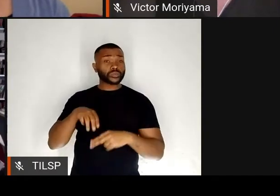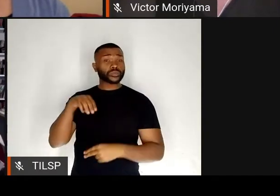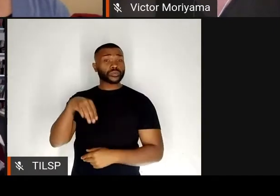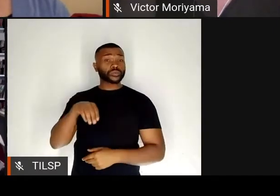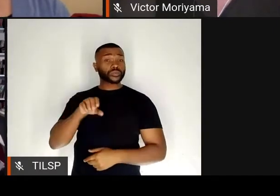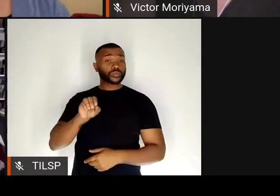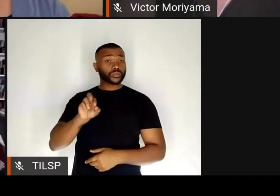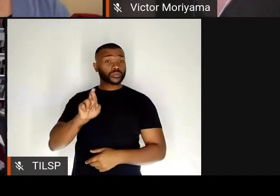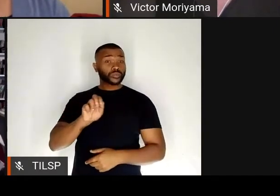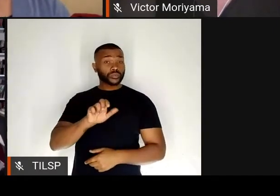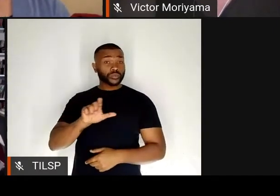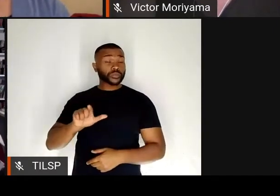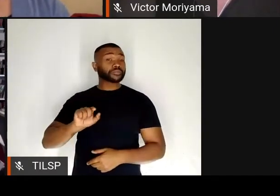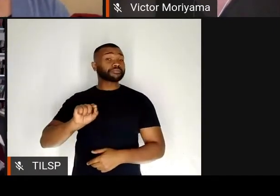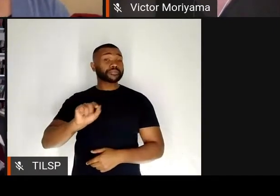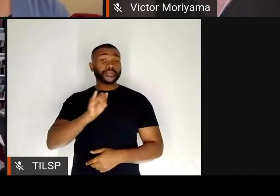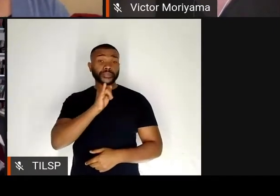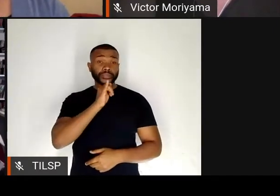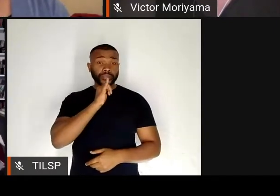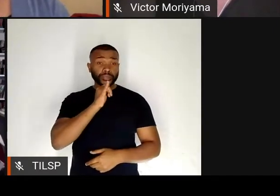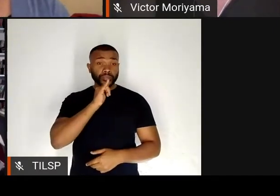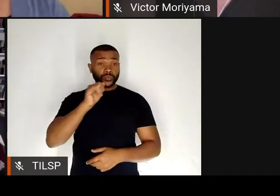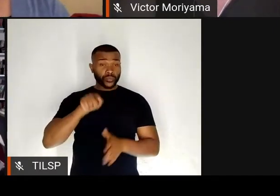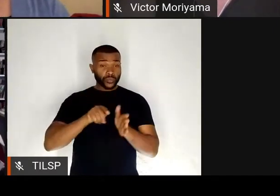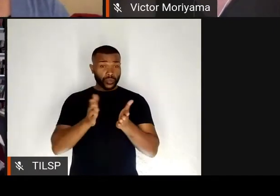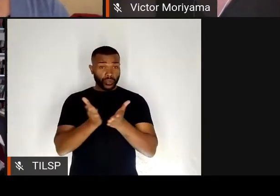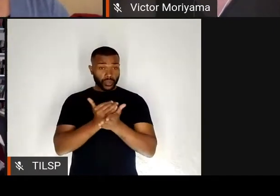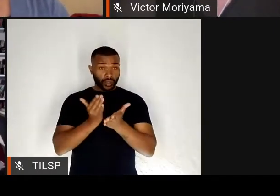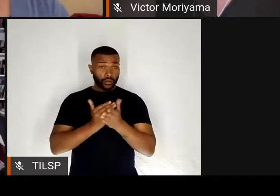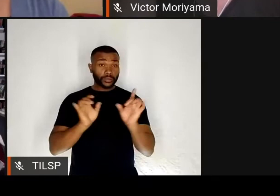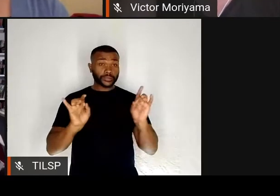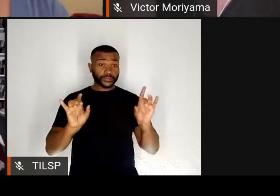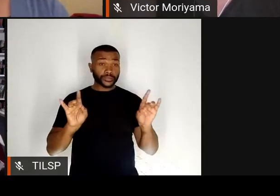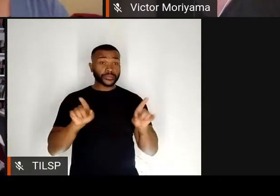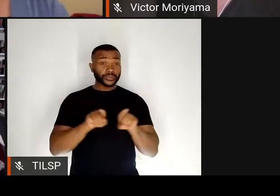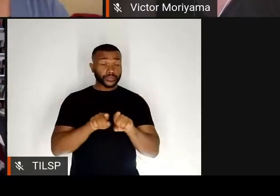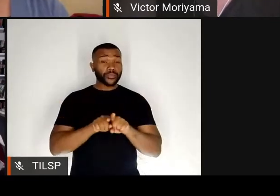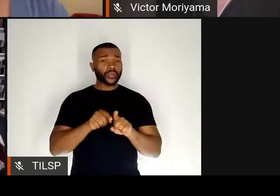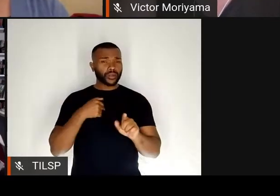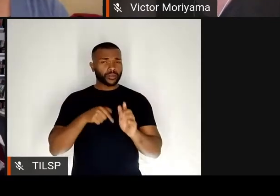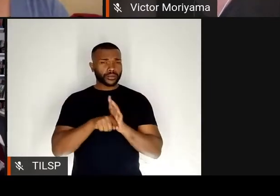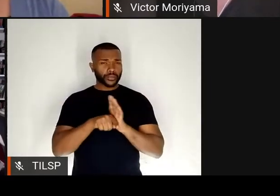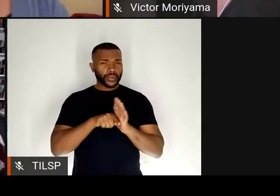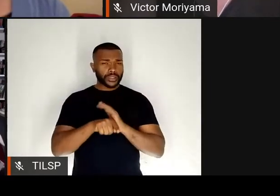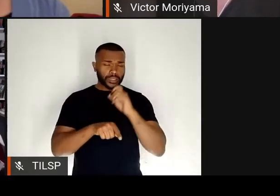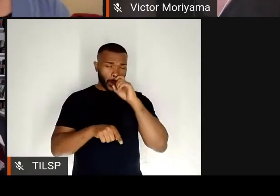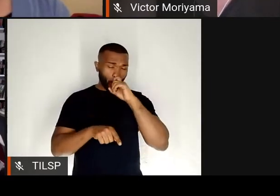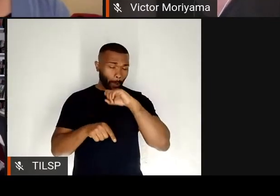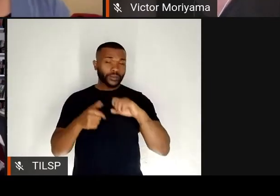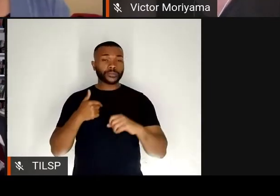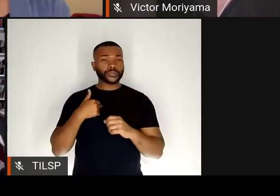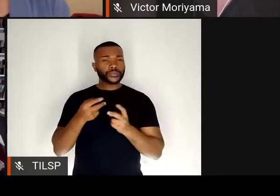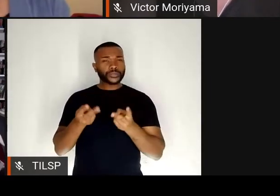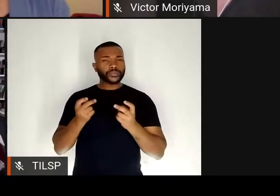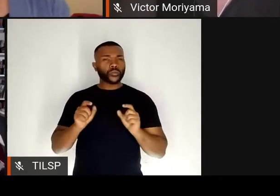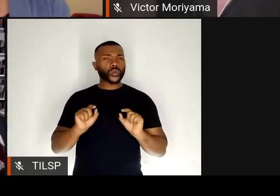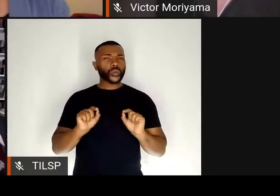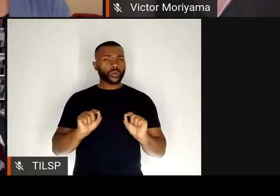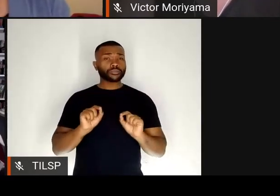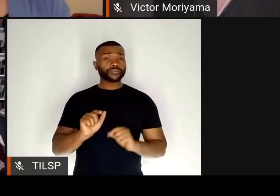isso quem coloca é a bibliografia especializada também, né? Durante a minha pesquisa eu cheguei nisso, que